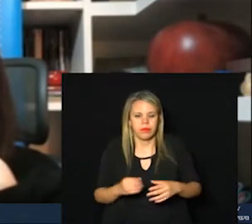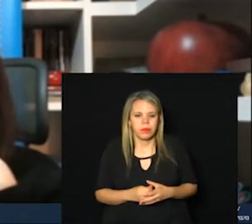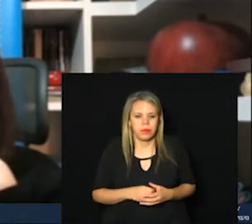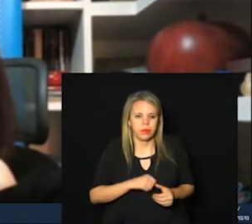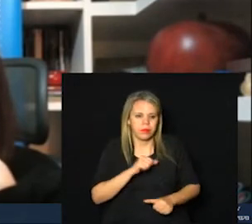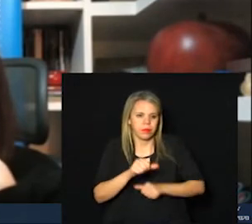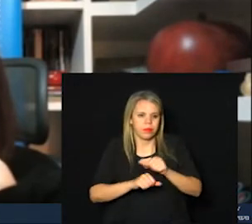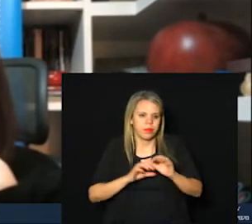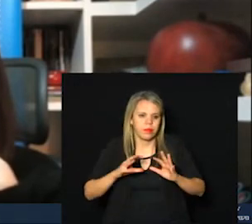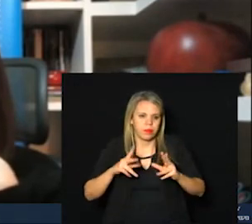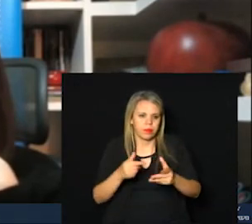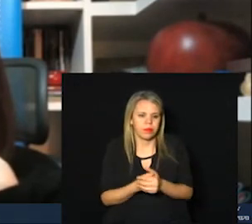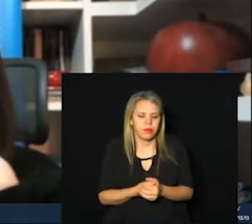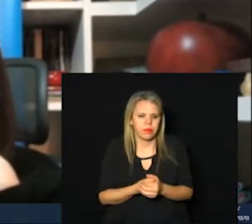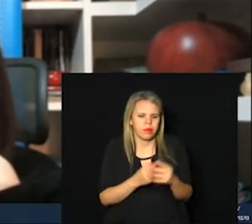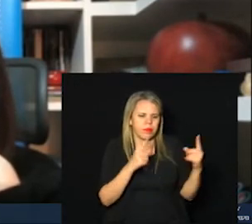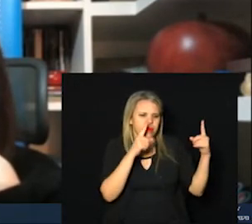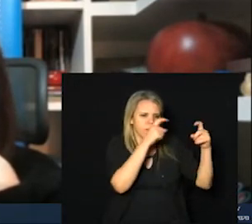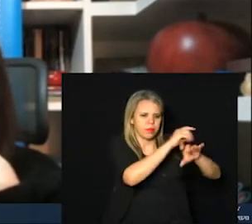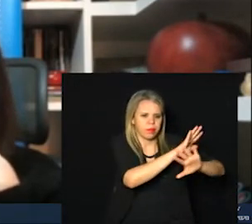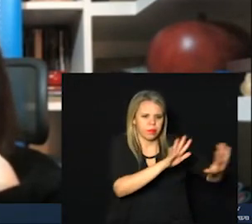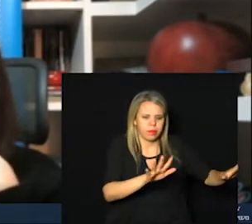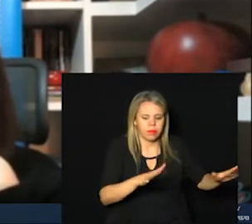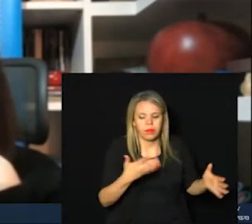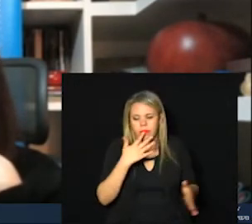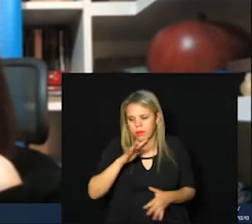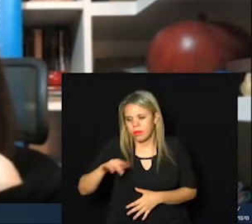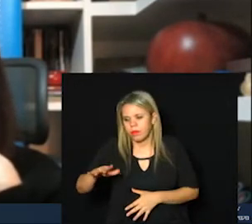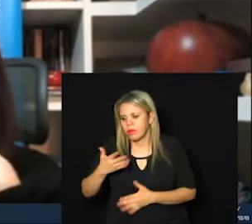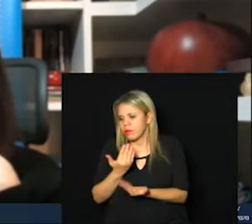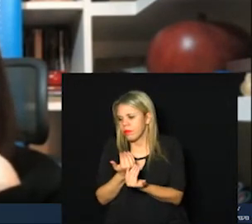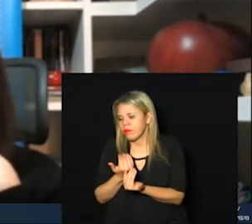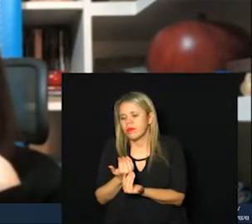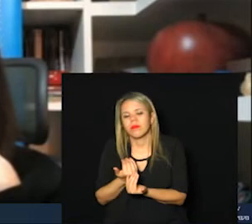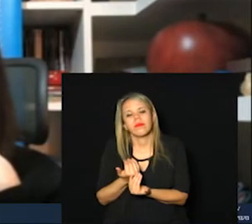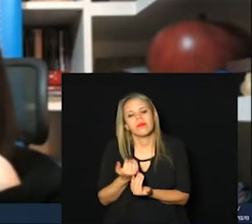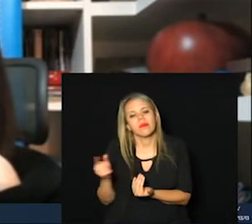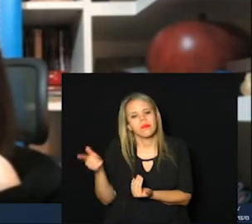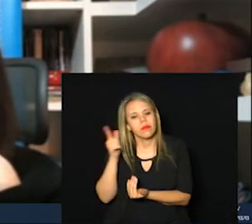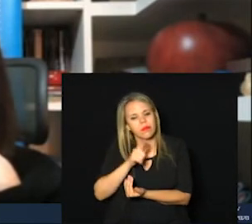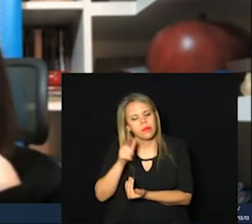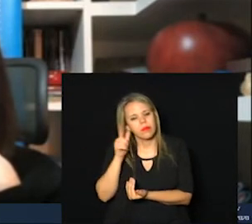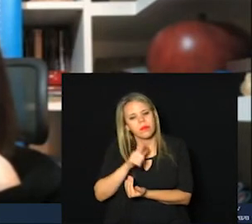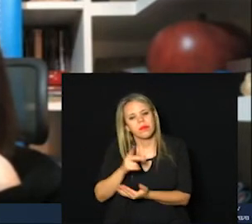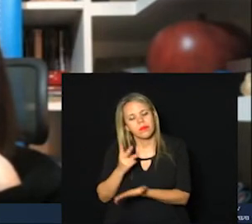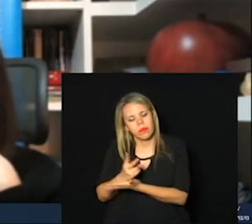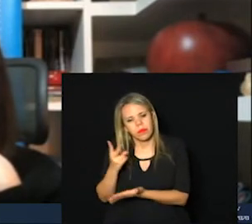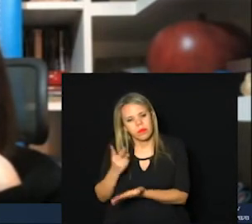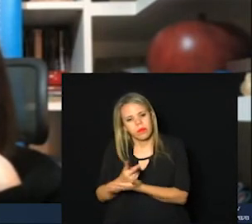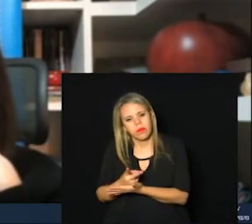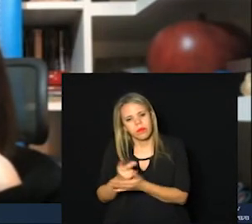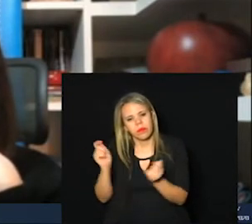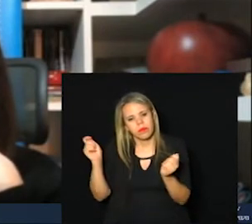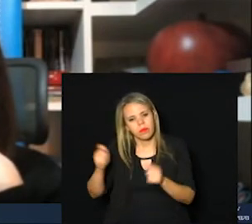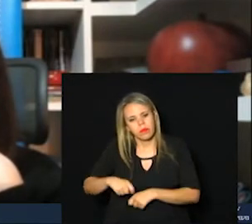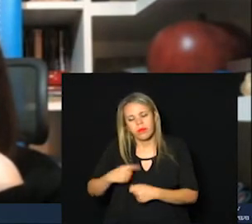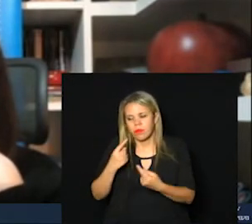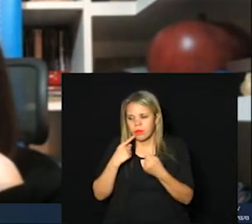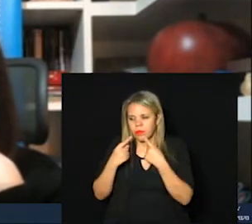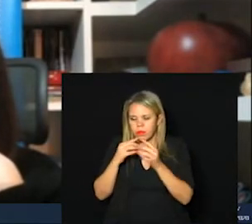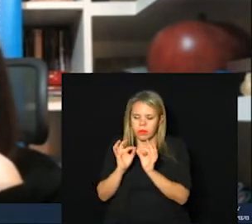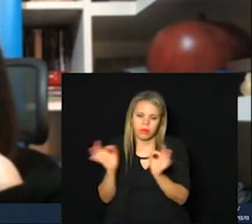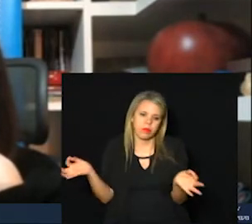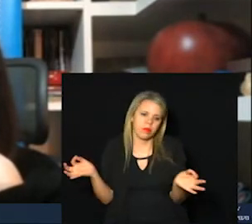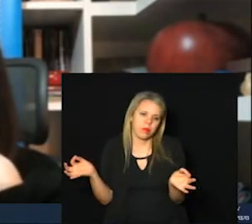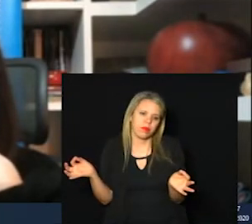transforma tudo numa complexidade. E as crianças e os jovens, eles conservam essa possibilidade de diálogo simples